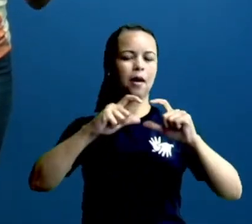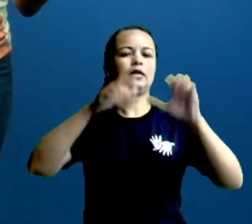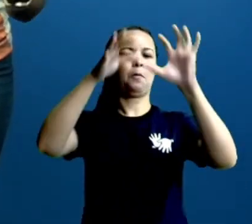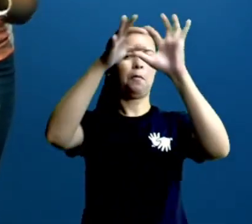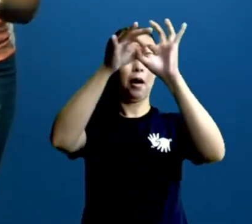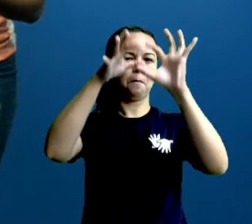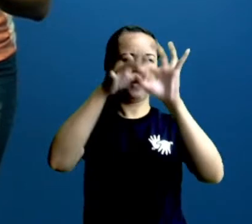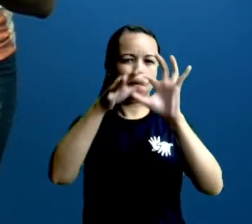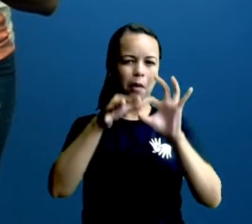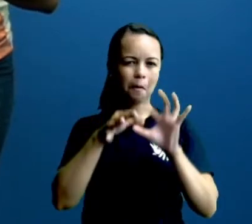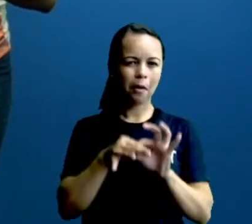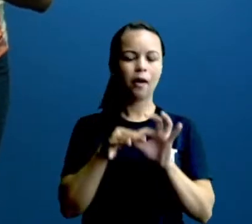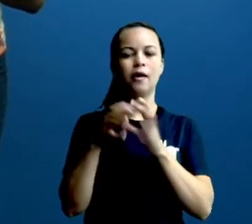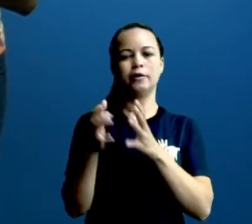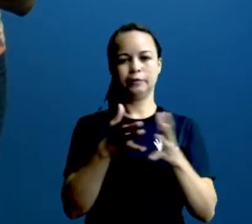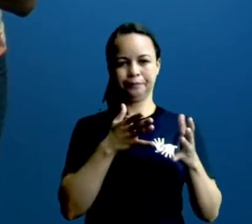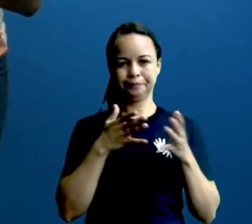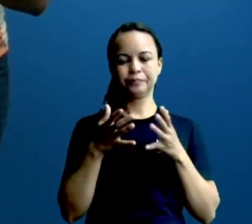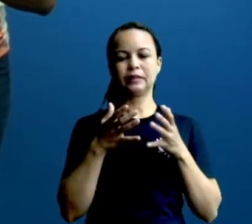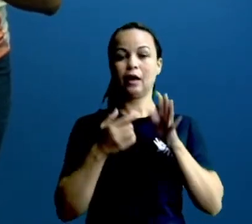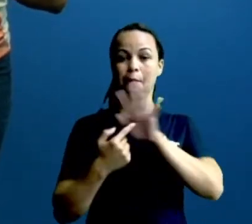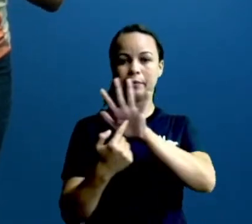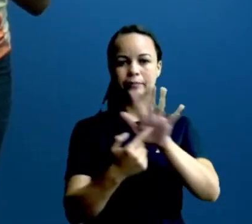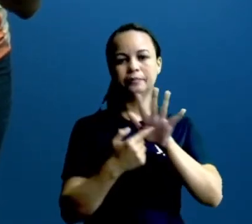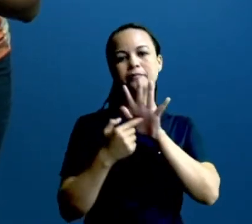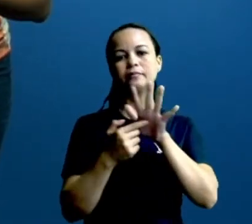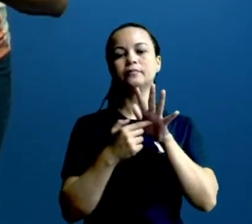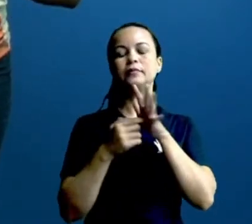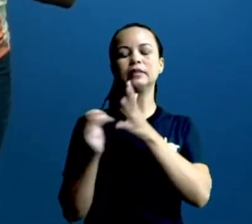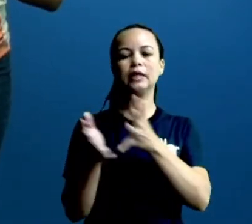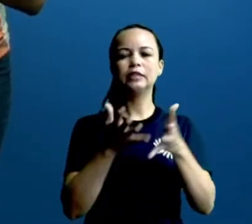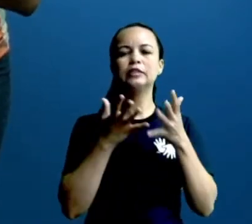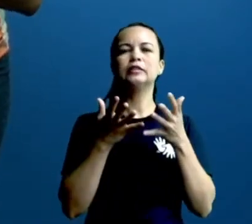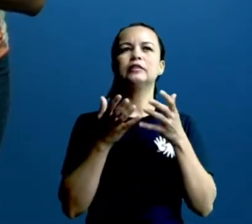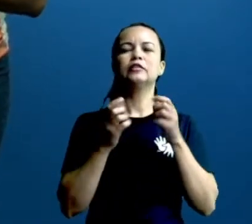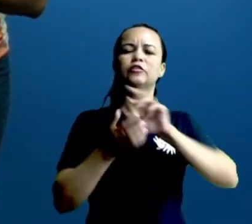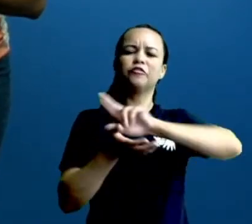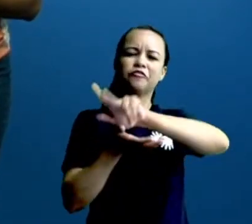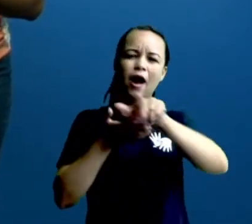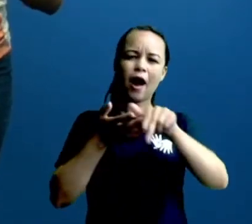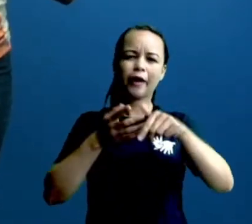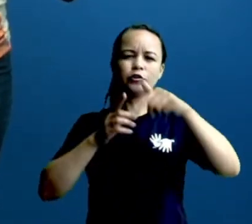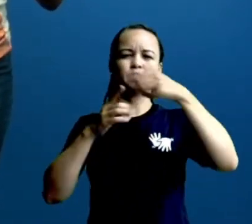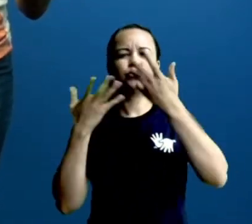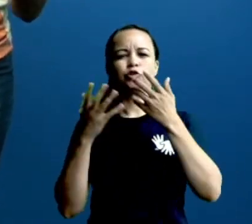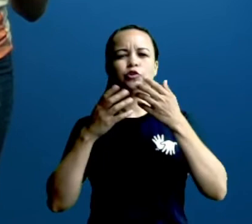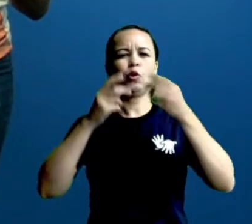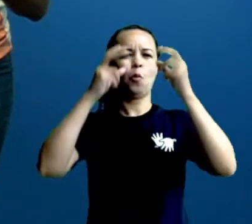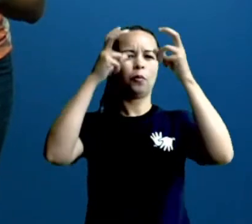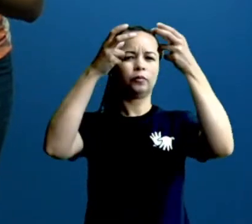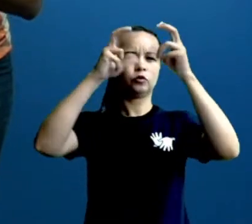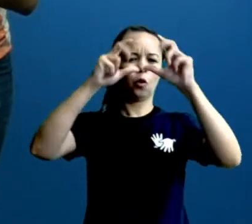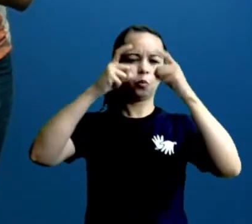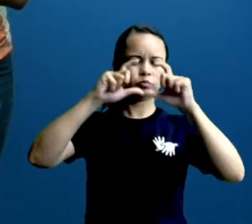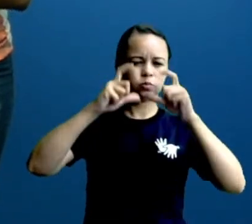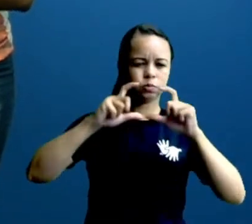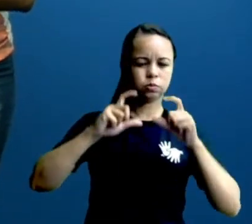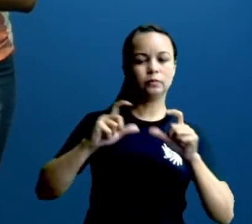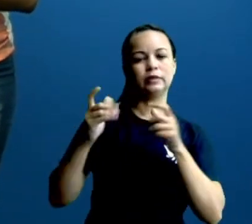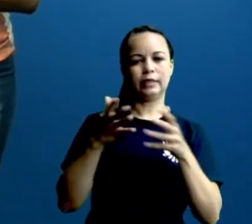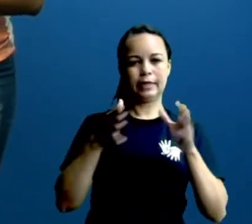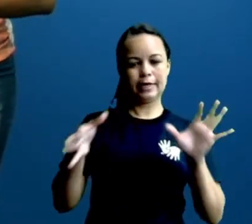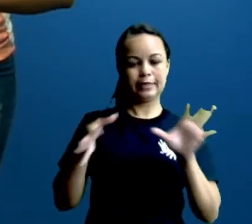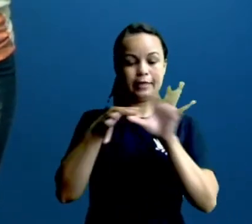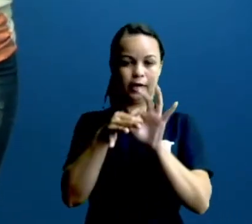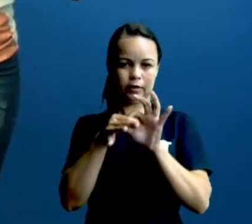aquela amarração, é aquela apresentação e aquela inserção de vários tópicos ligados sempre ao